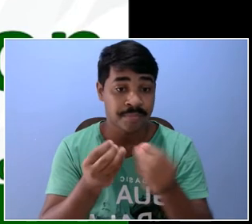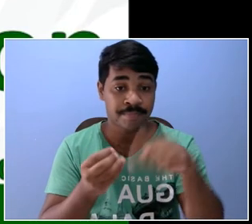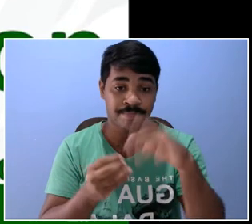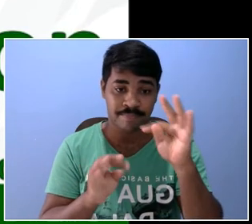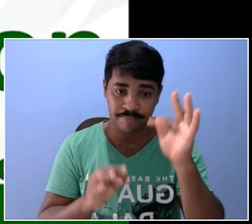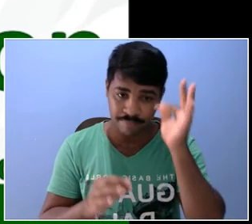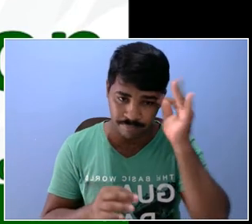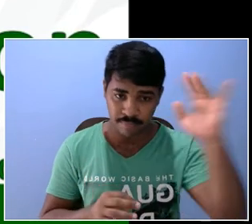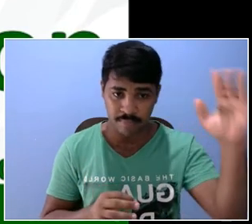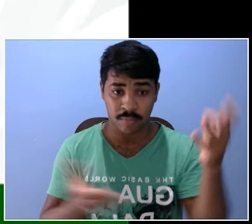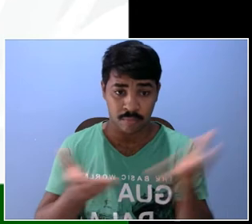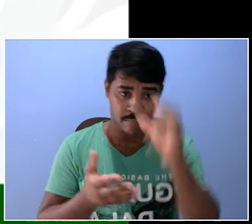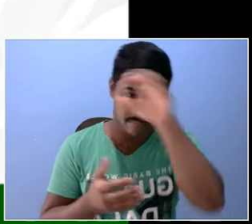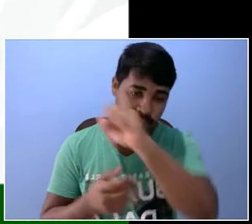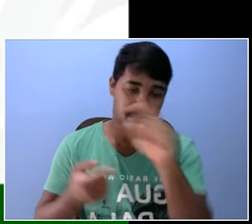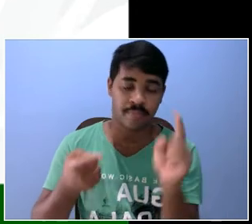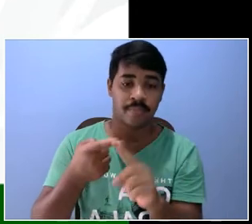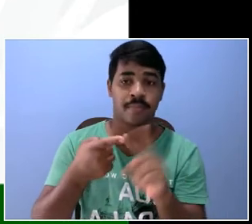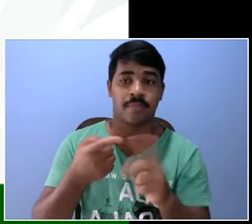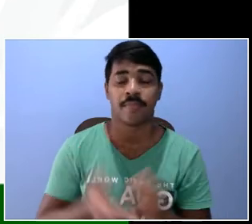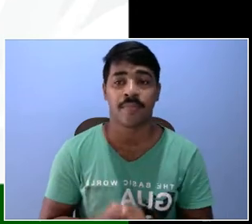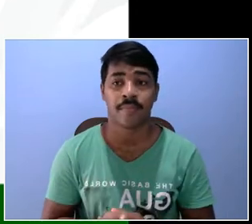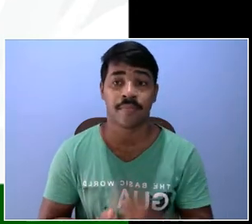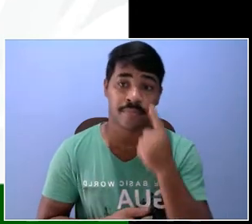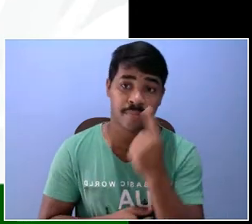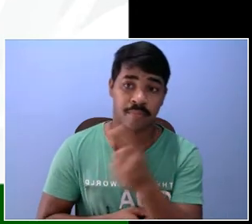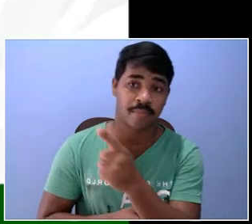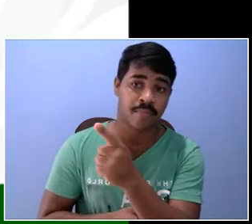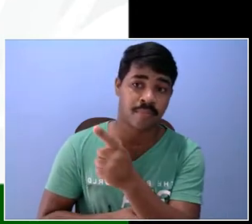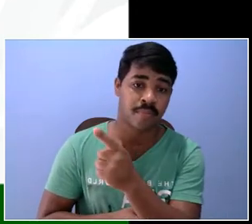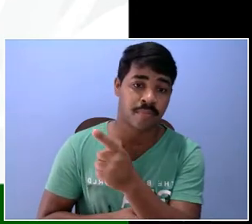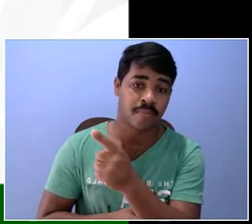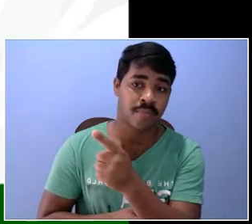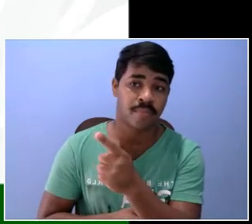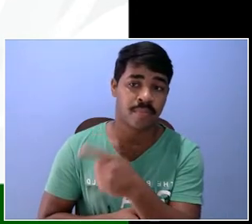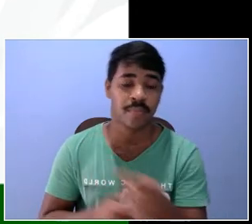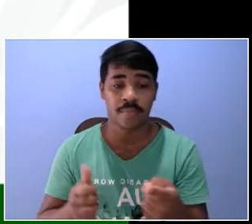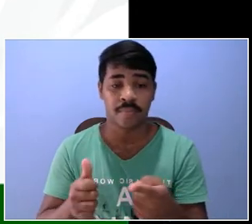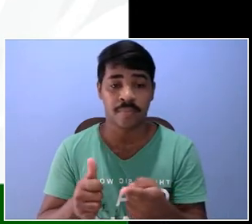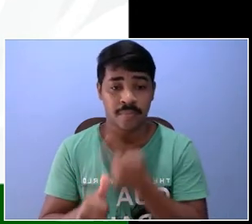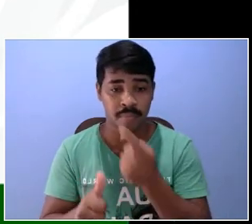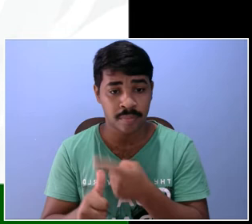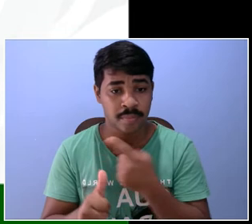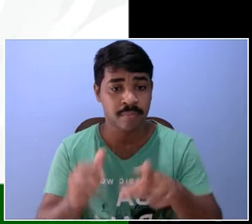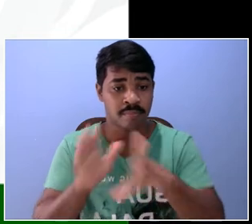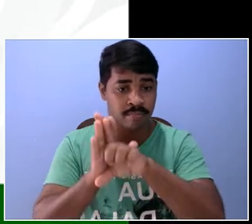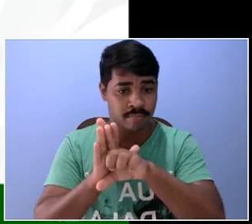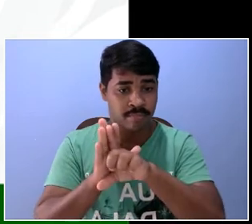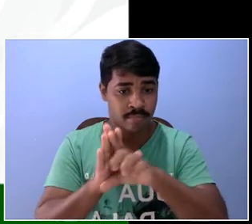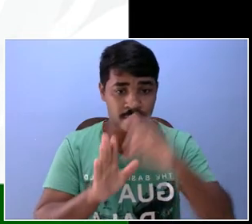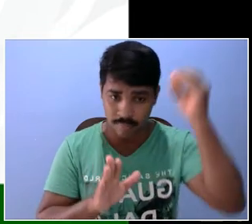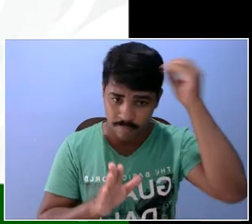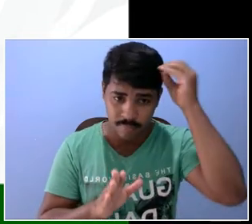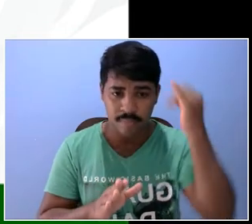primeira lei de Newton. Primeira lei de Newton, que é chamado também do princípio da inércia.